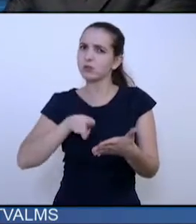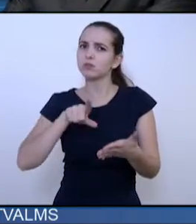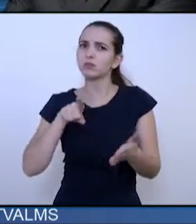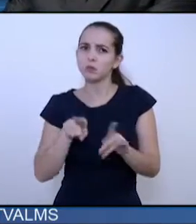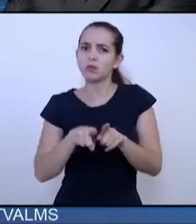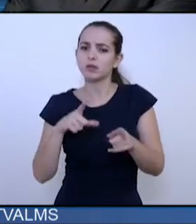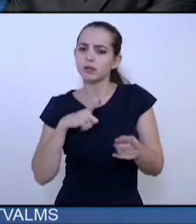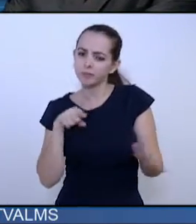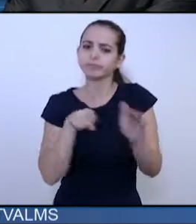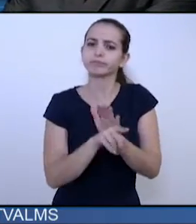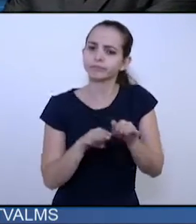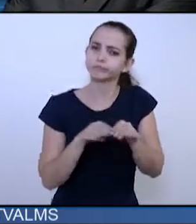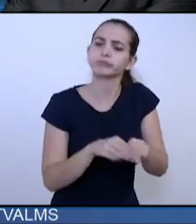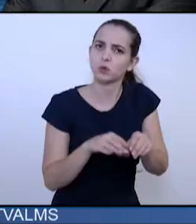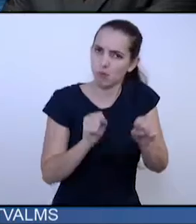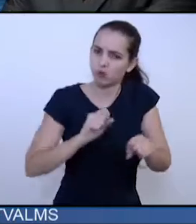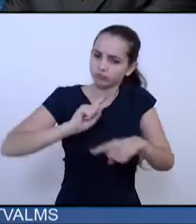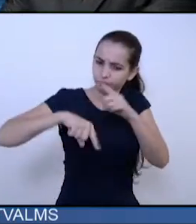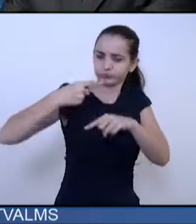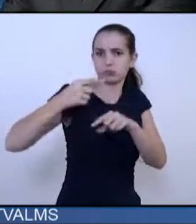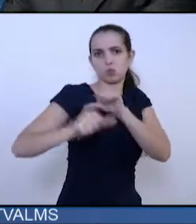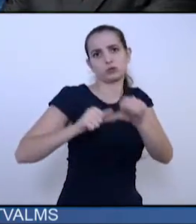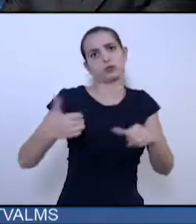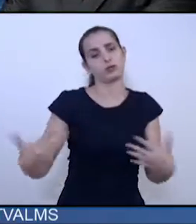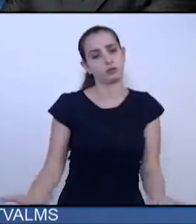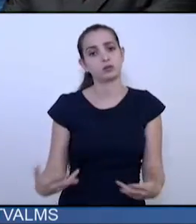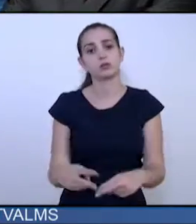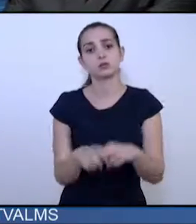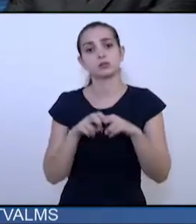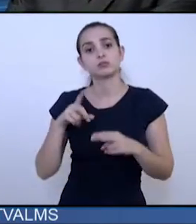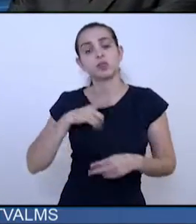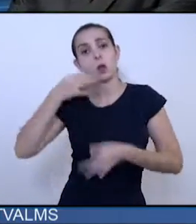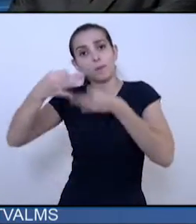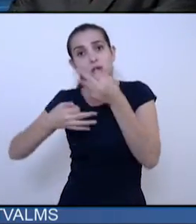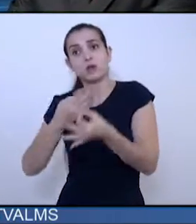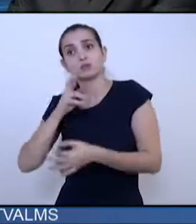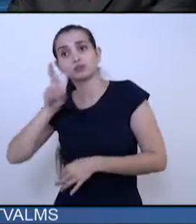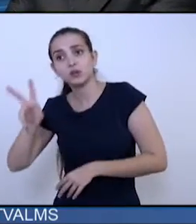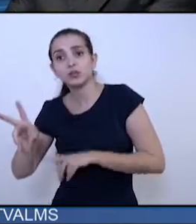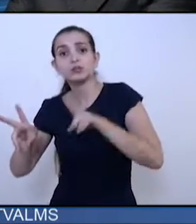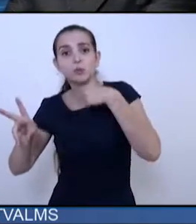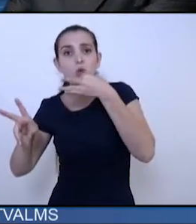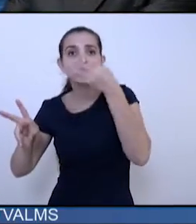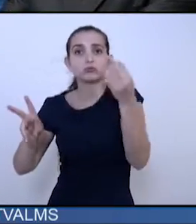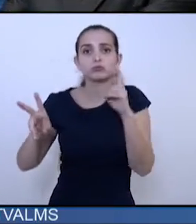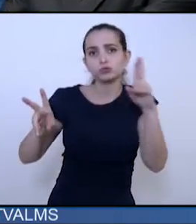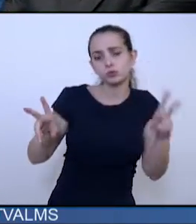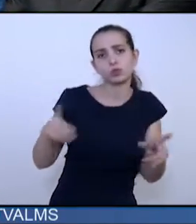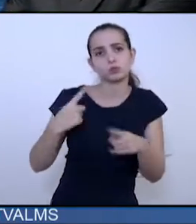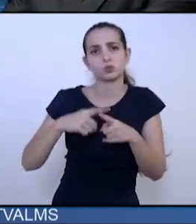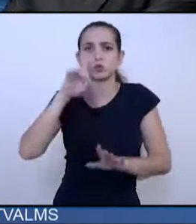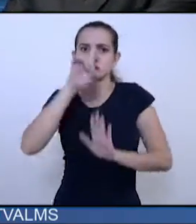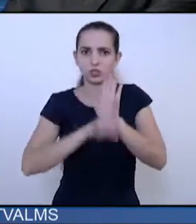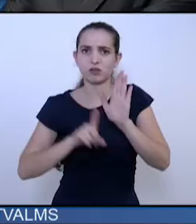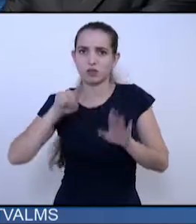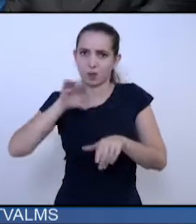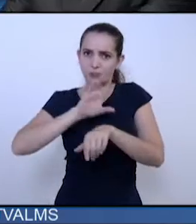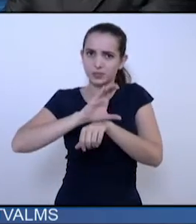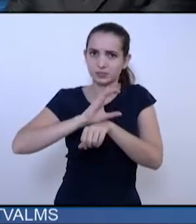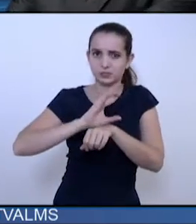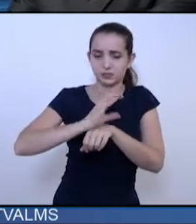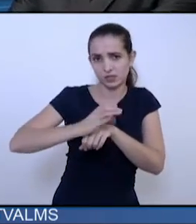tem nenhum problema a Comissão de Constituição e Justiça, de repente, ter um posicionamento e pode ter um outro posicionamento, haja vista que o direito é uma ciência